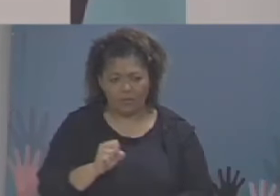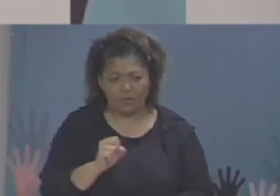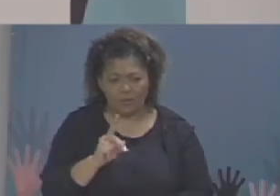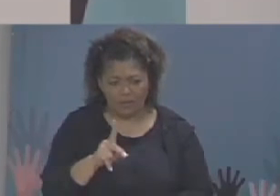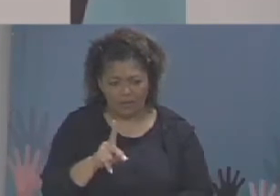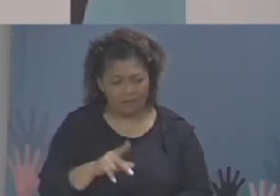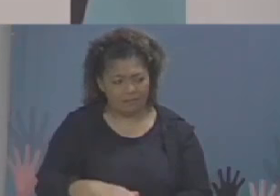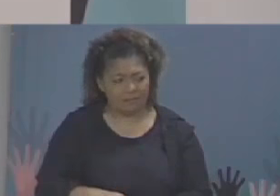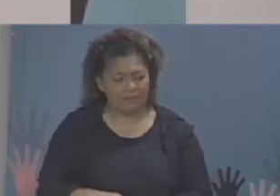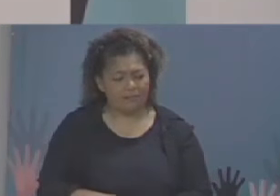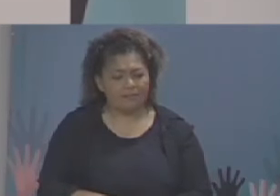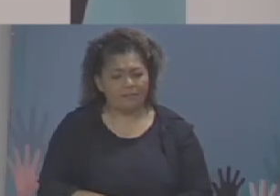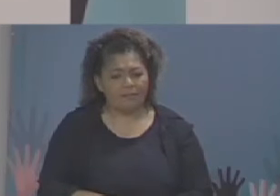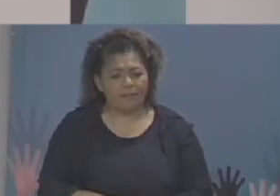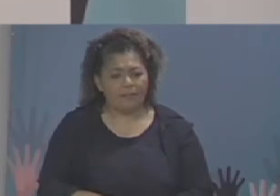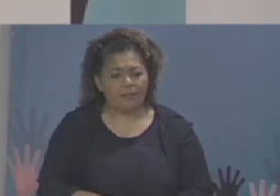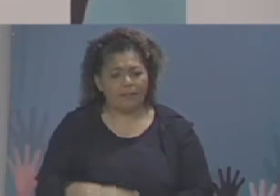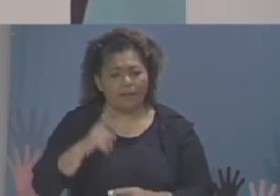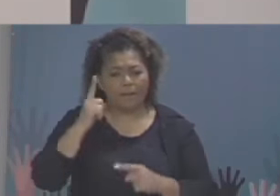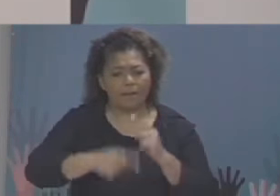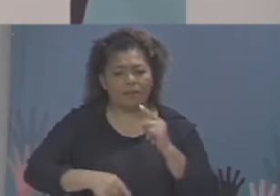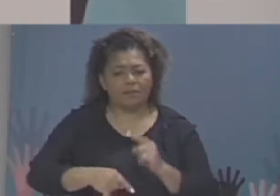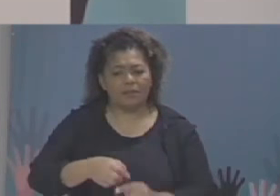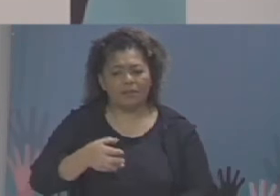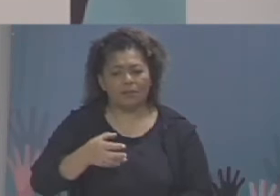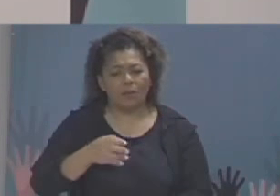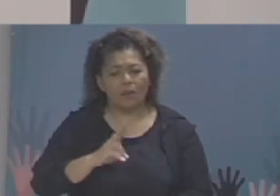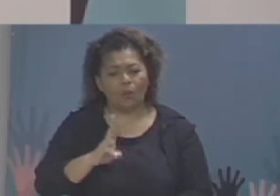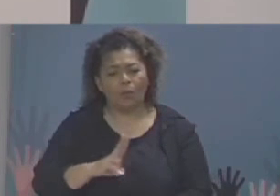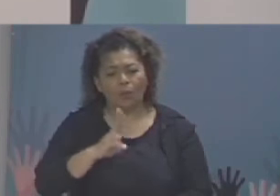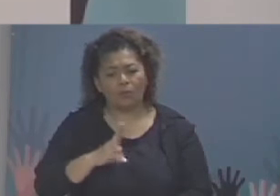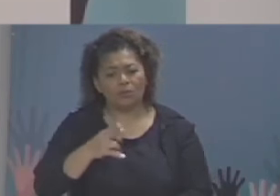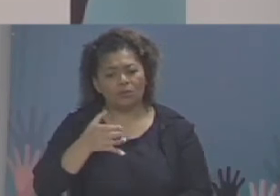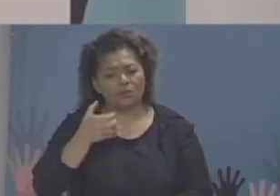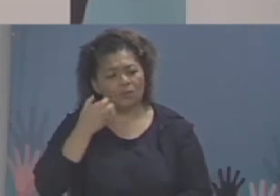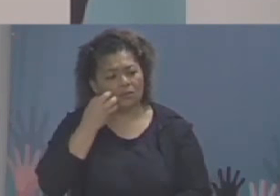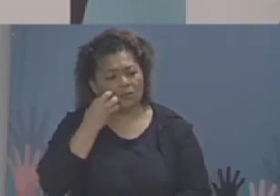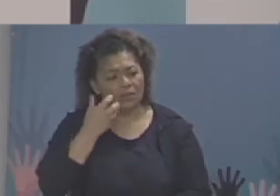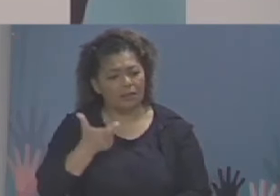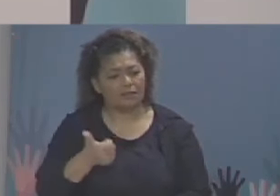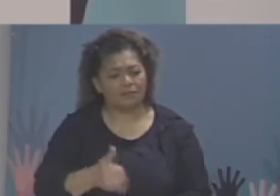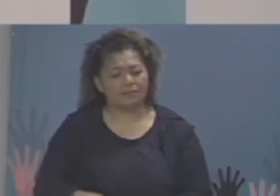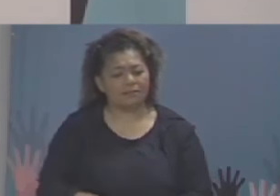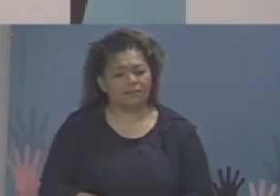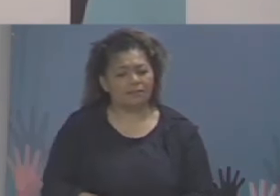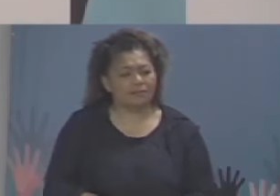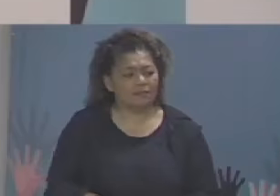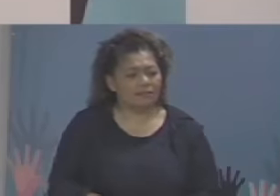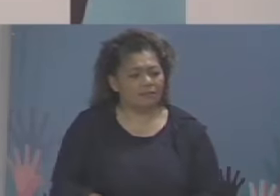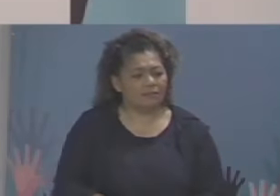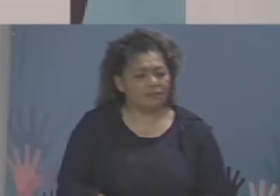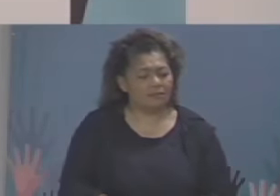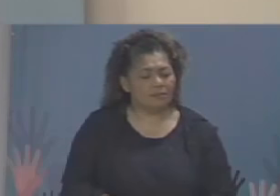terá 3 minutos, né, para a sua resposta. Eu também não. Ok.